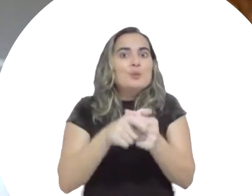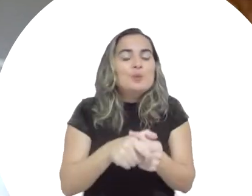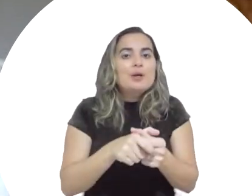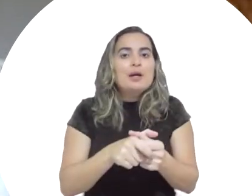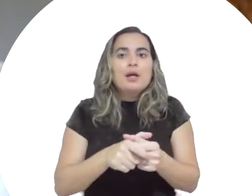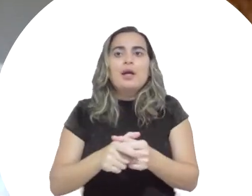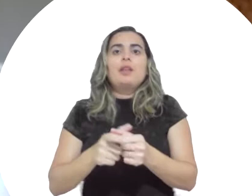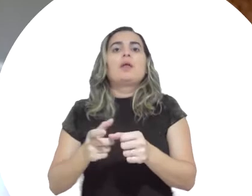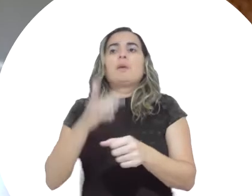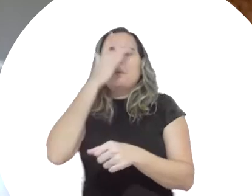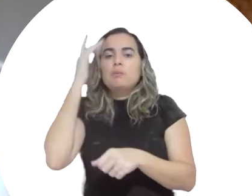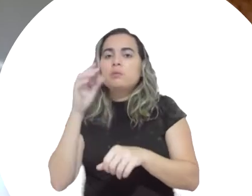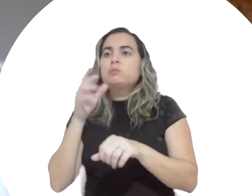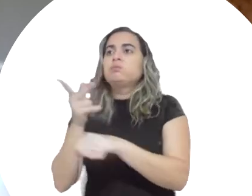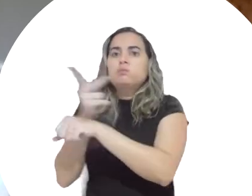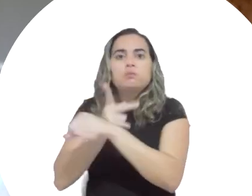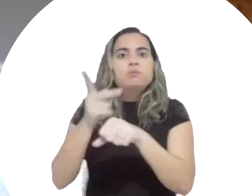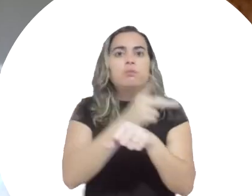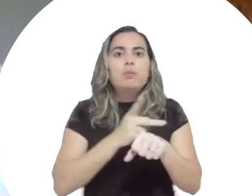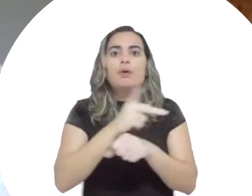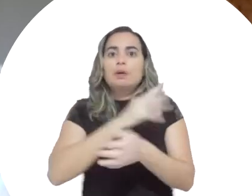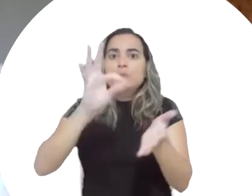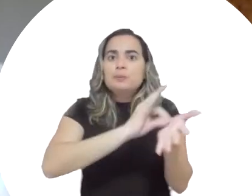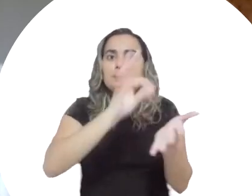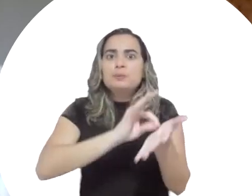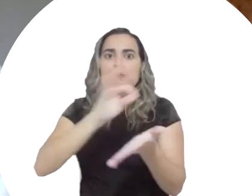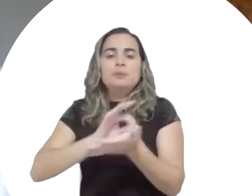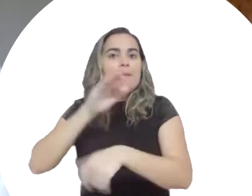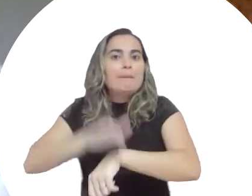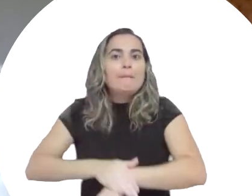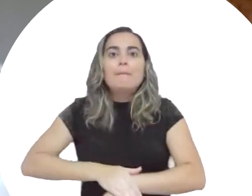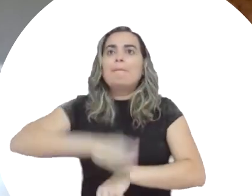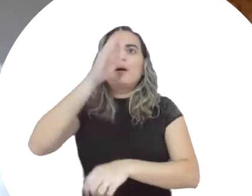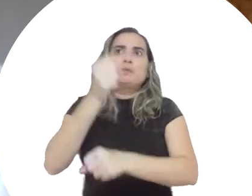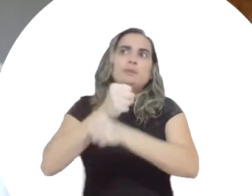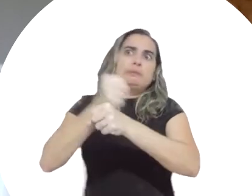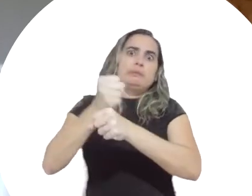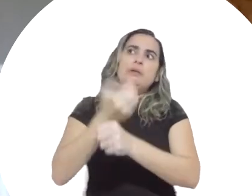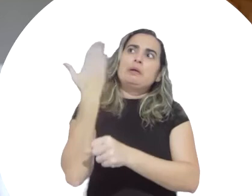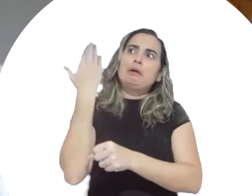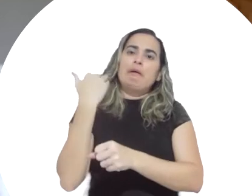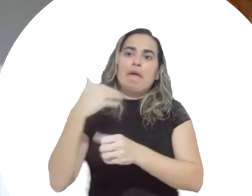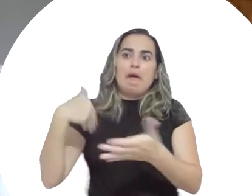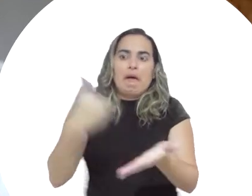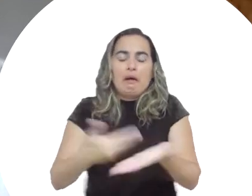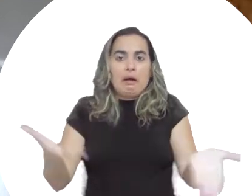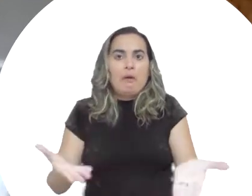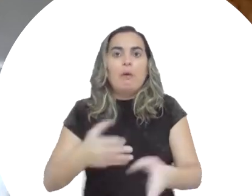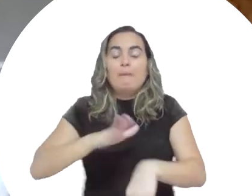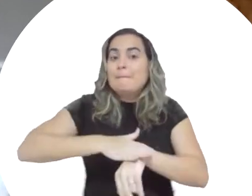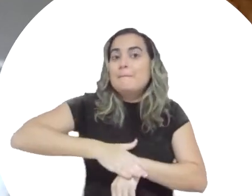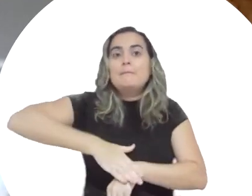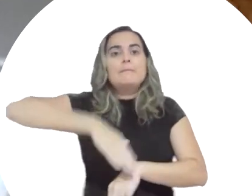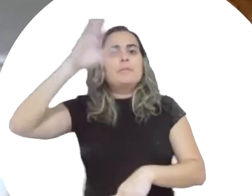dos motivos da grande procura esse ano, que realmente superou todos os anos anteriores, foi